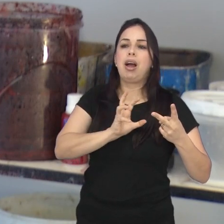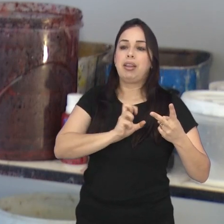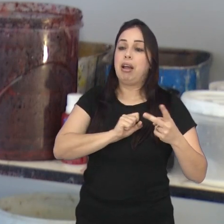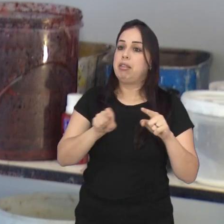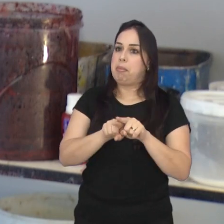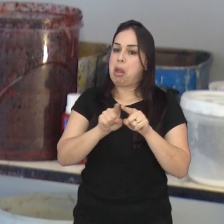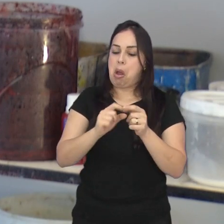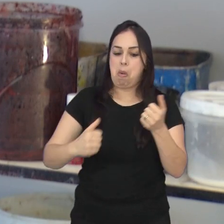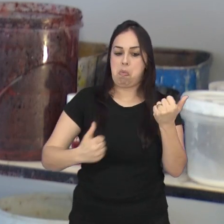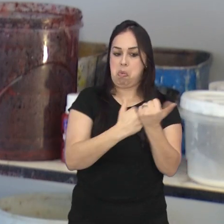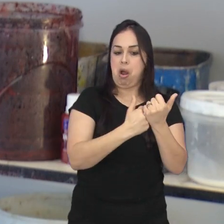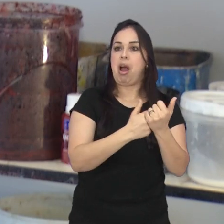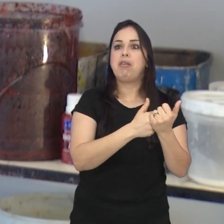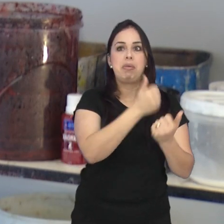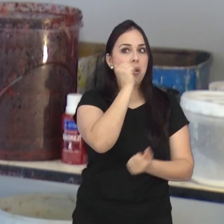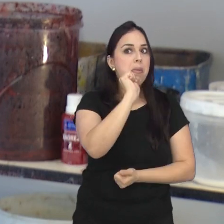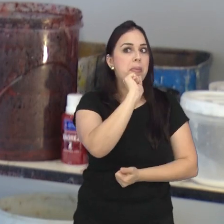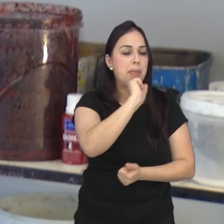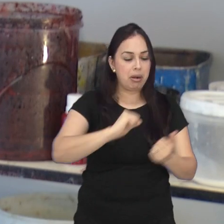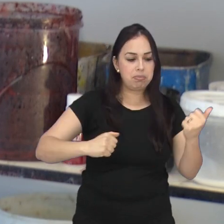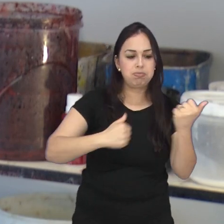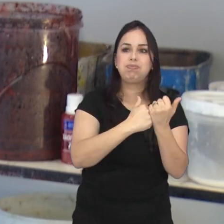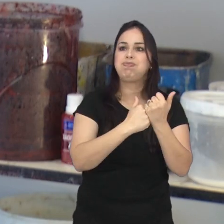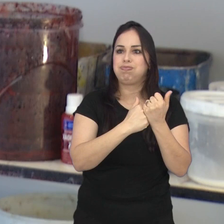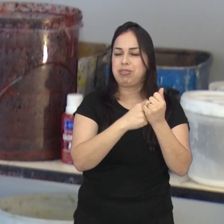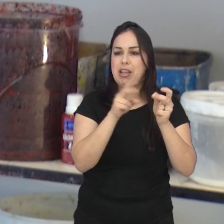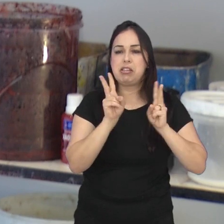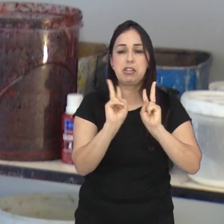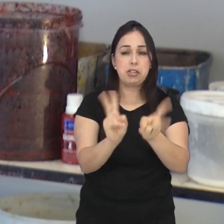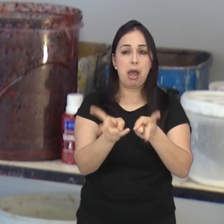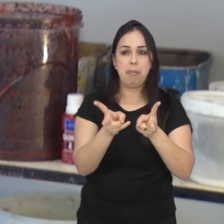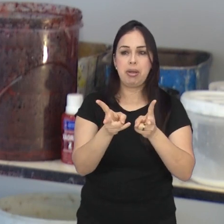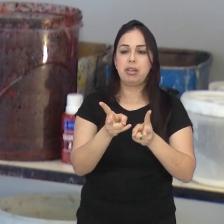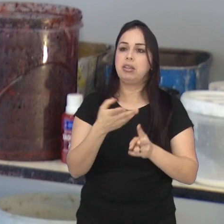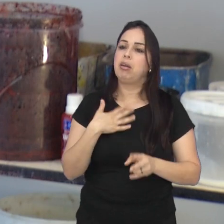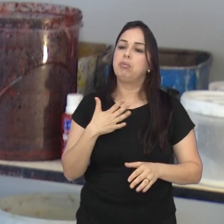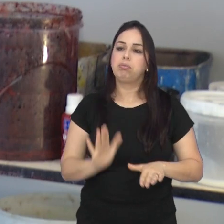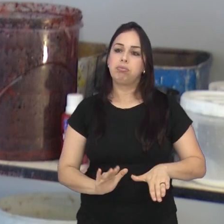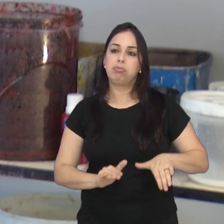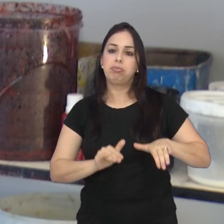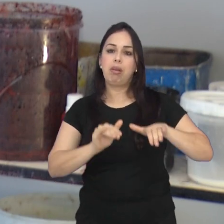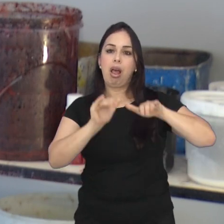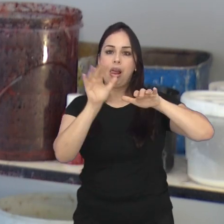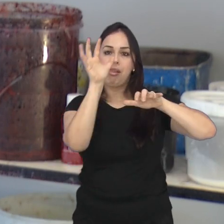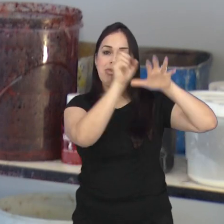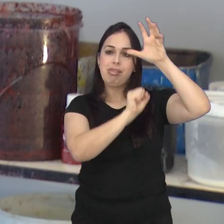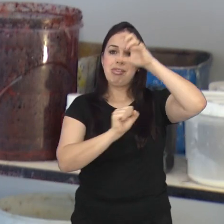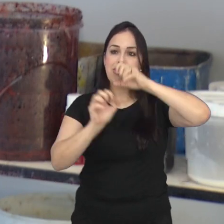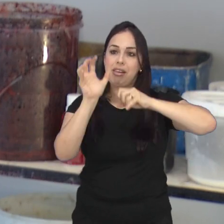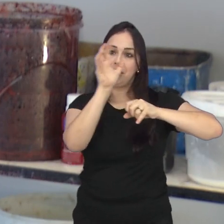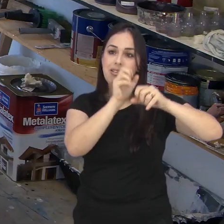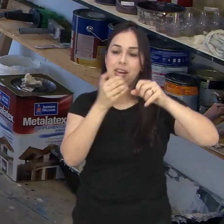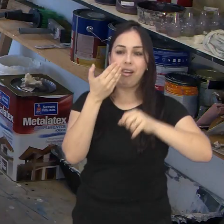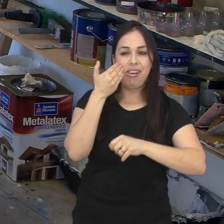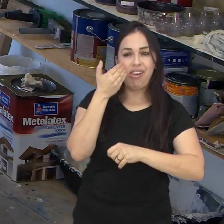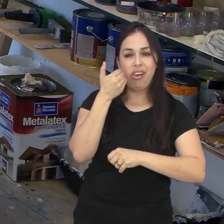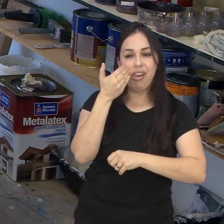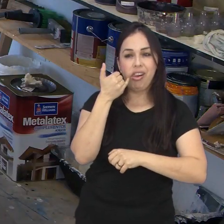dava muito apoio para o trabalho da minha mãe, né? E, então eu cresci assim nesse ambiente,